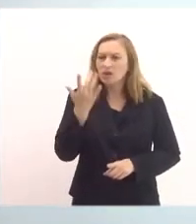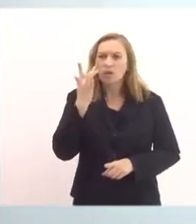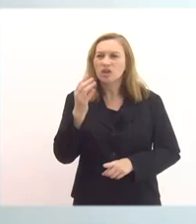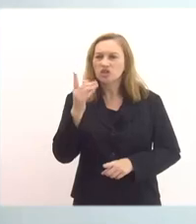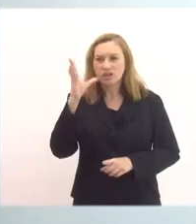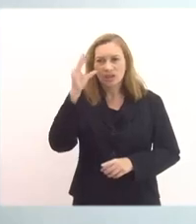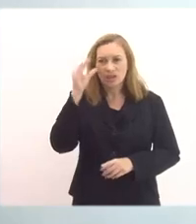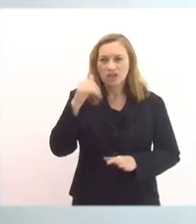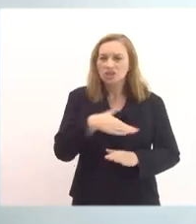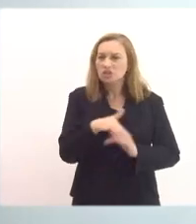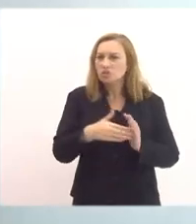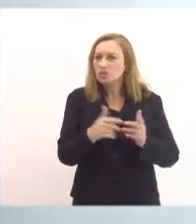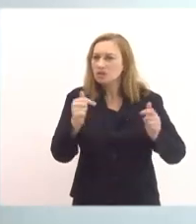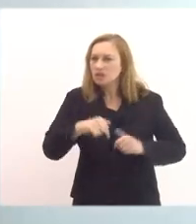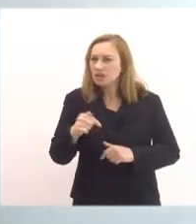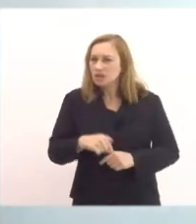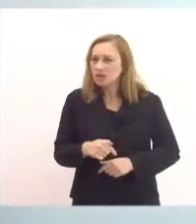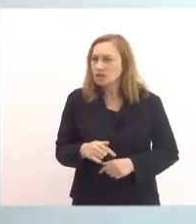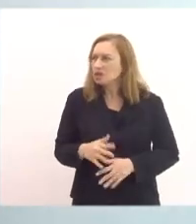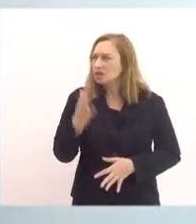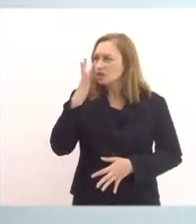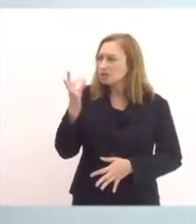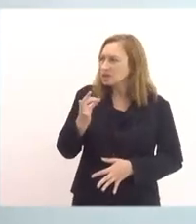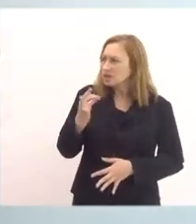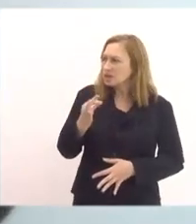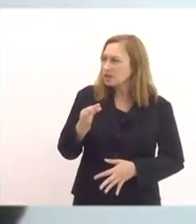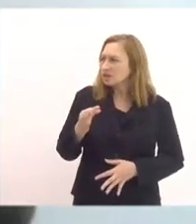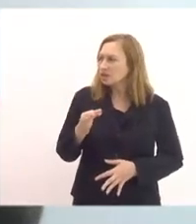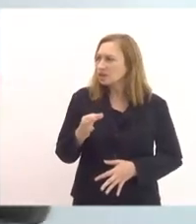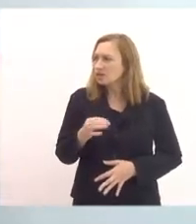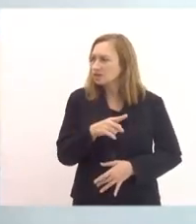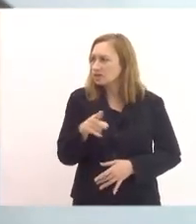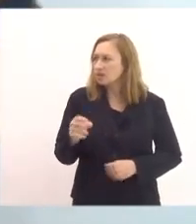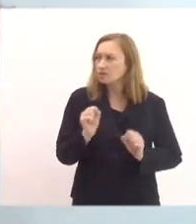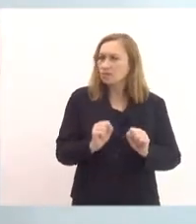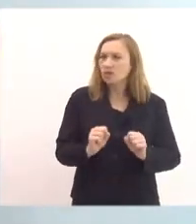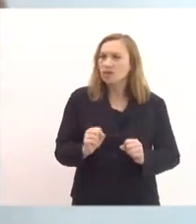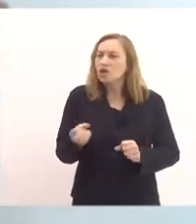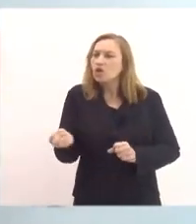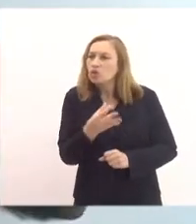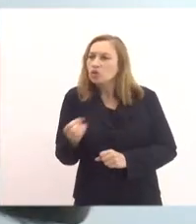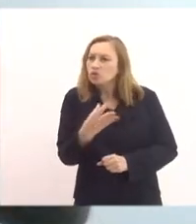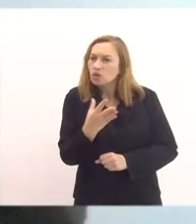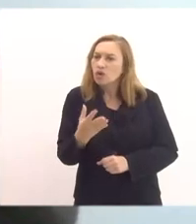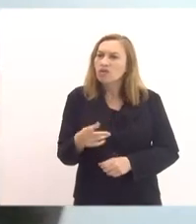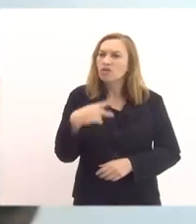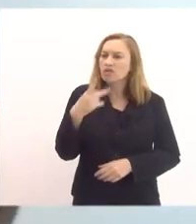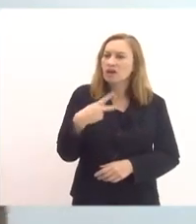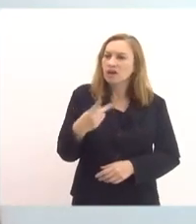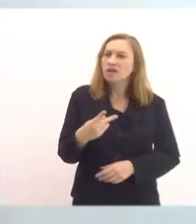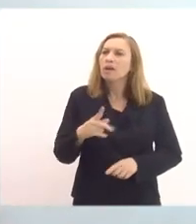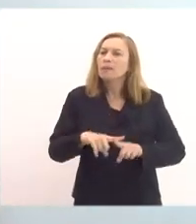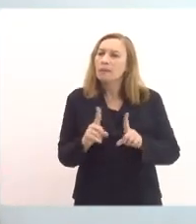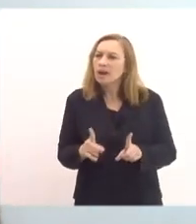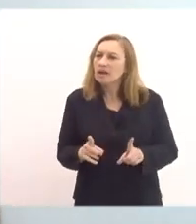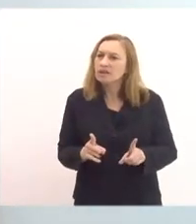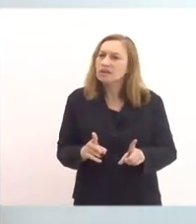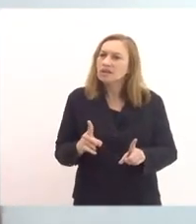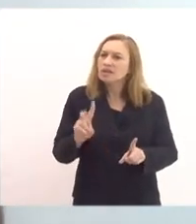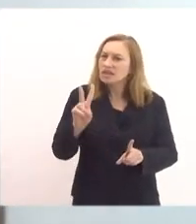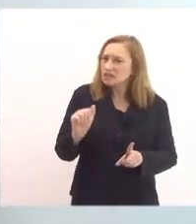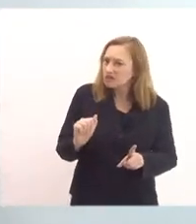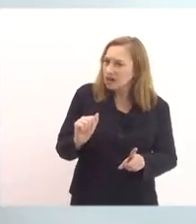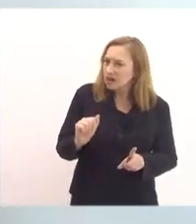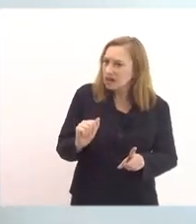interesse de muitos aqui agora, né? Eu sei que, não sei, de repente, vocês podem ainda fazer uma nova colocação nessas vagas. Mas essas vagas